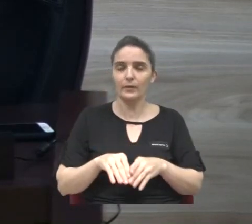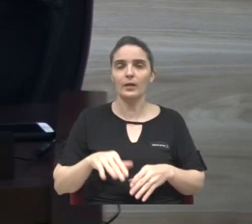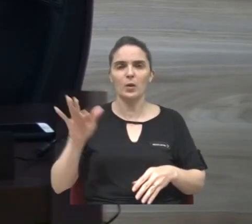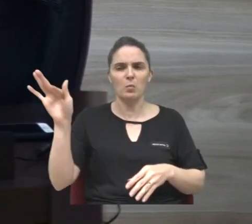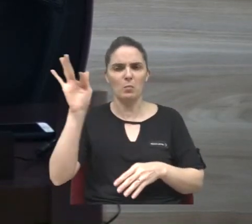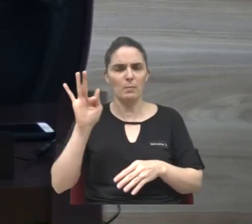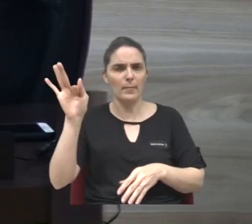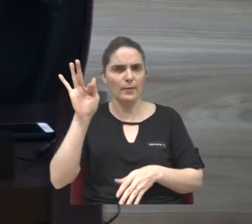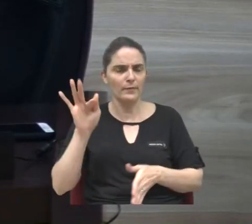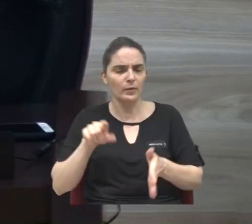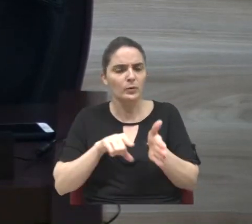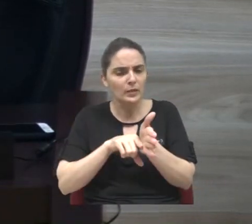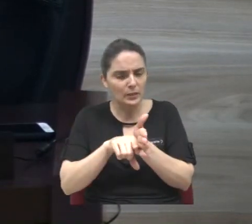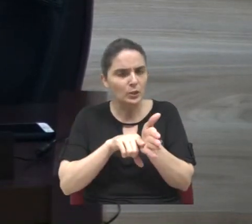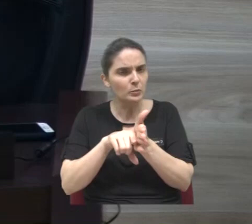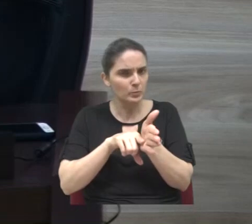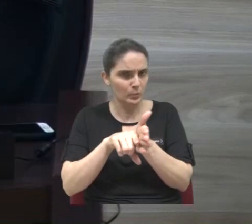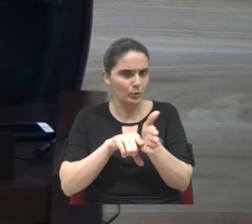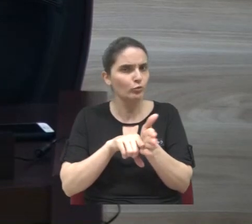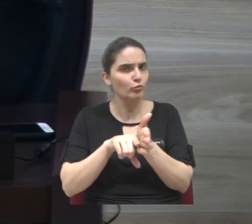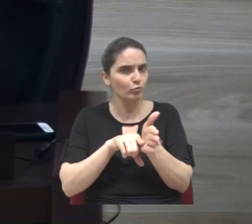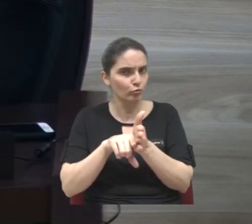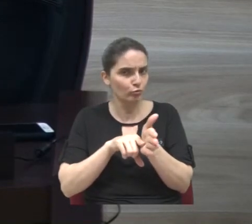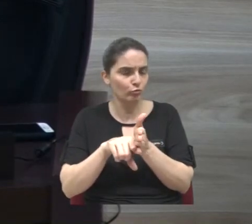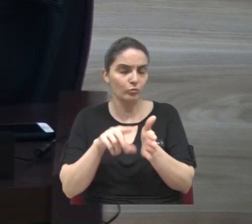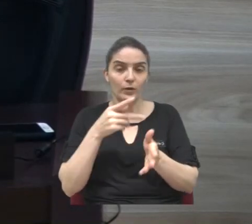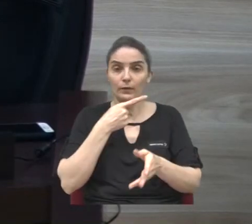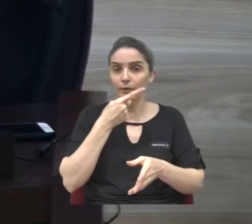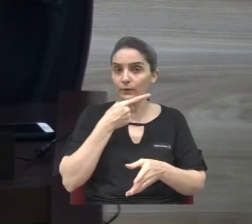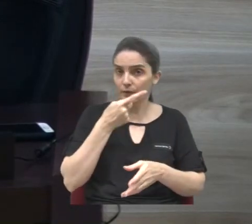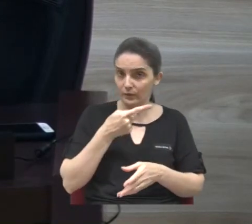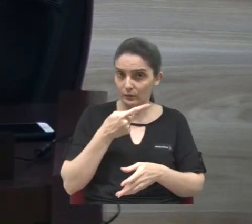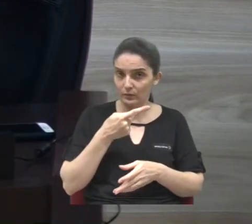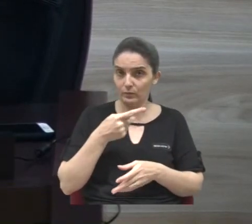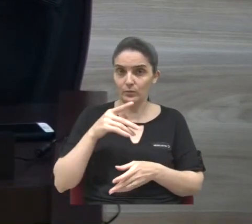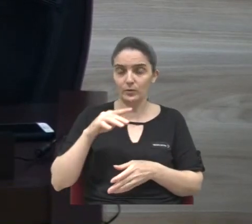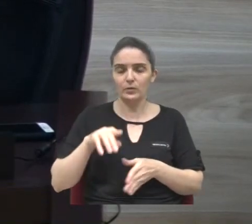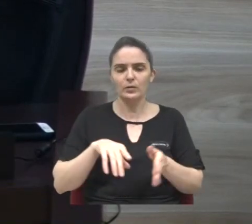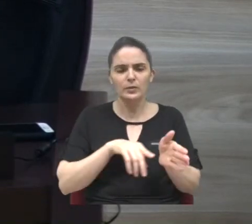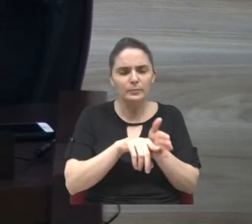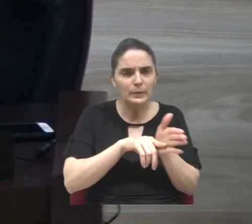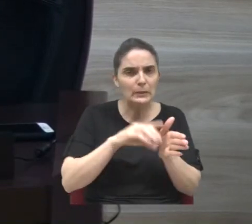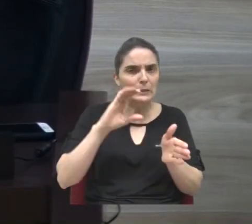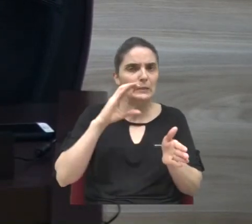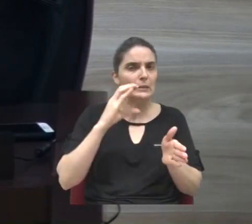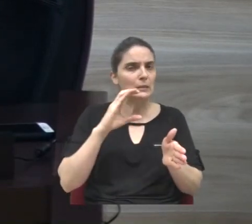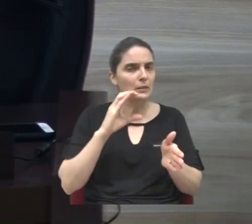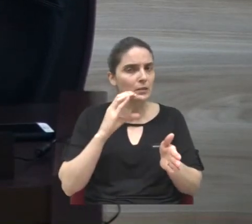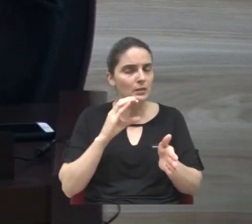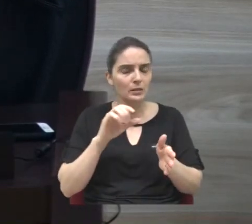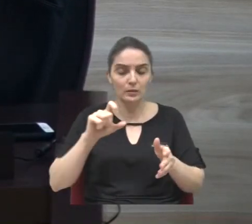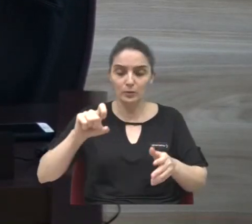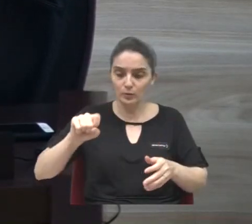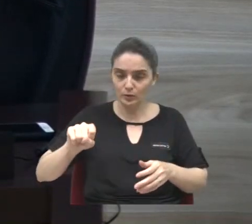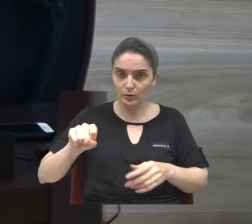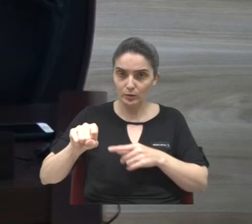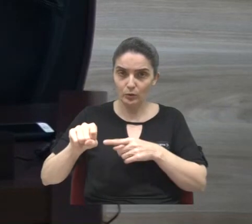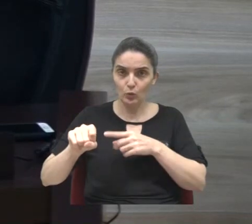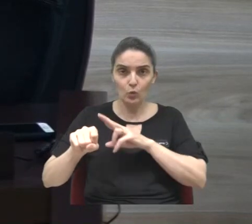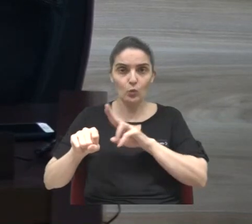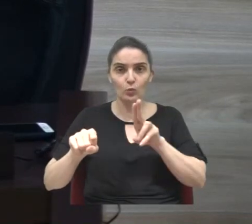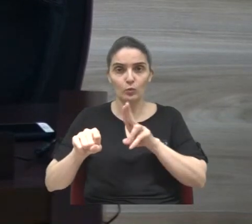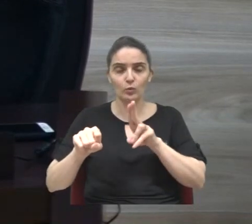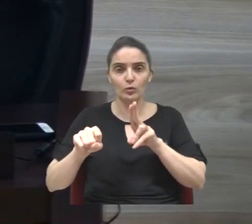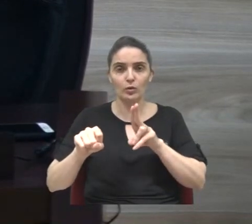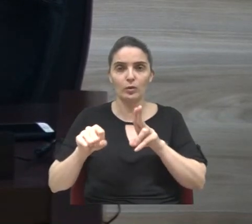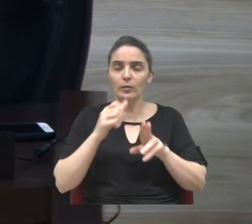Sanitária e Ambiental, afirma que os resultados de pesquisa científica com os dispositivos denominados eliminadores de